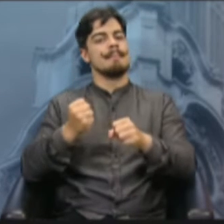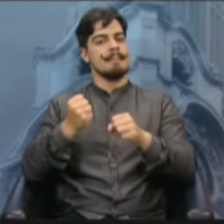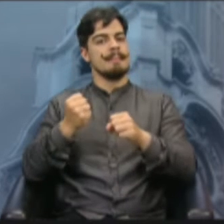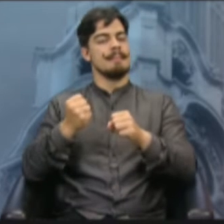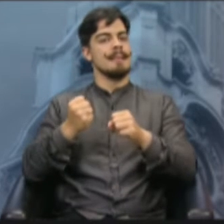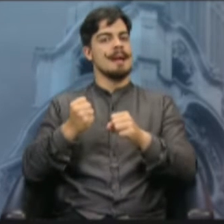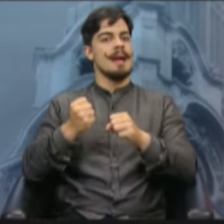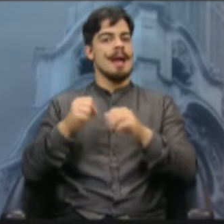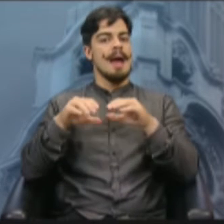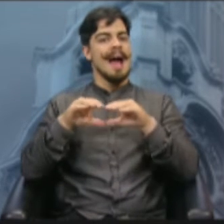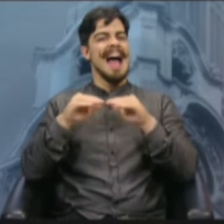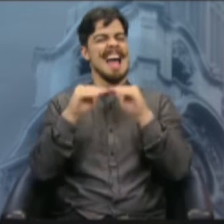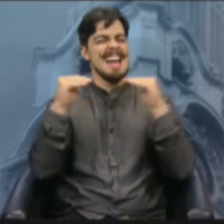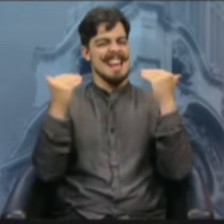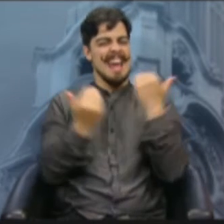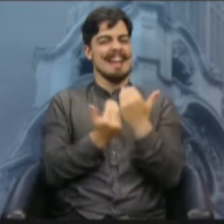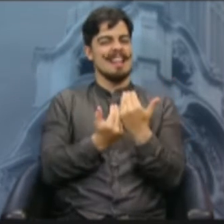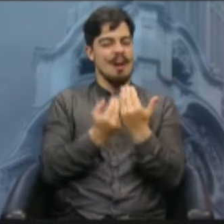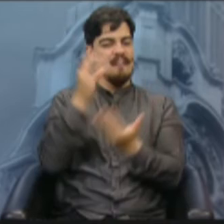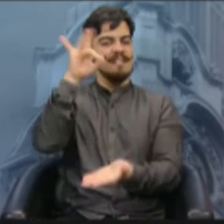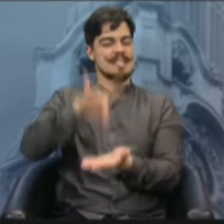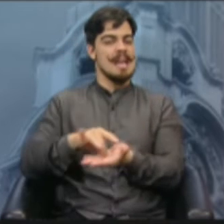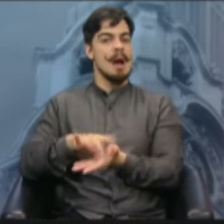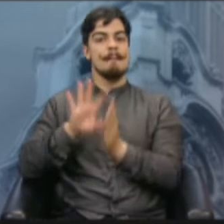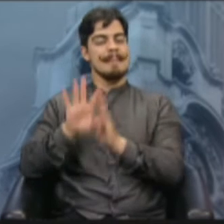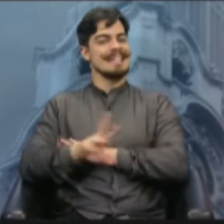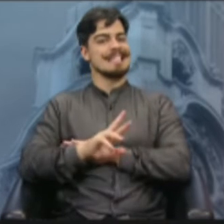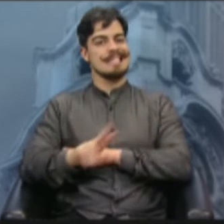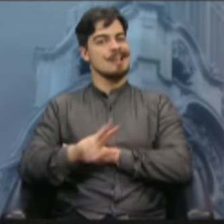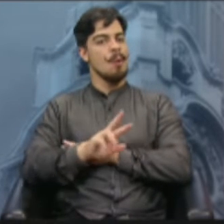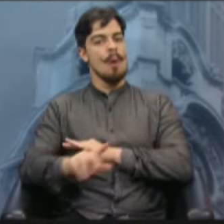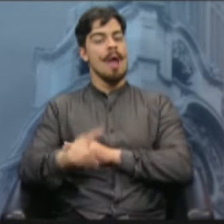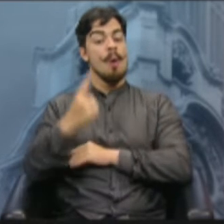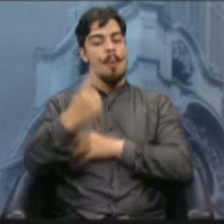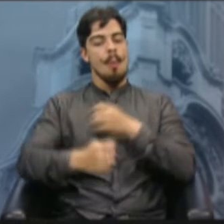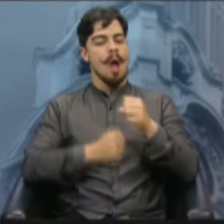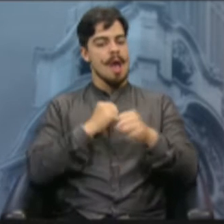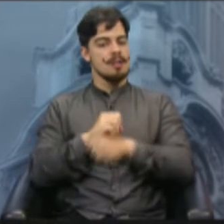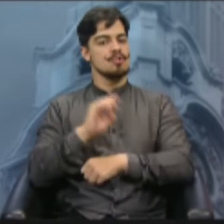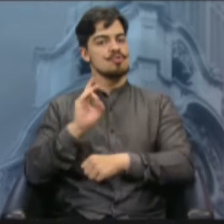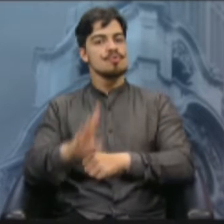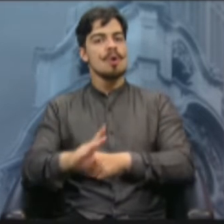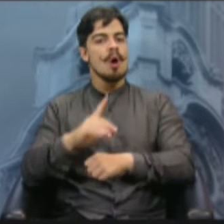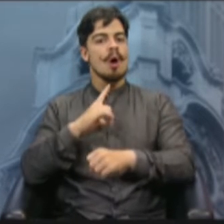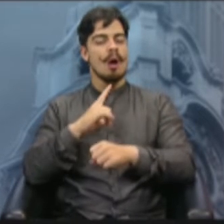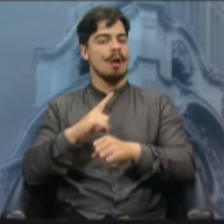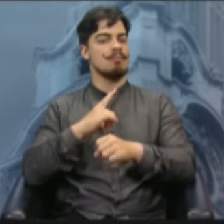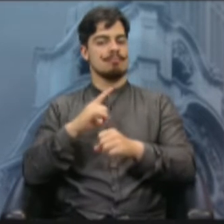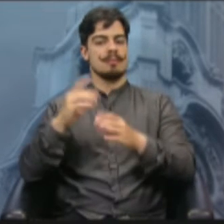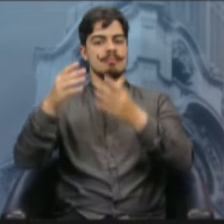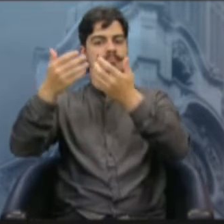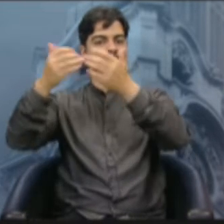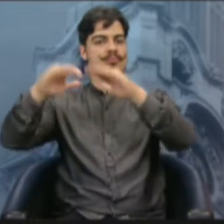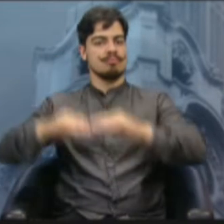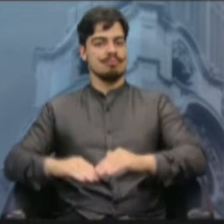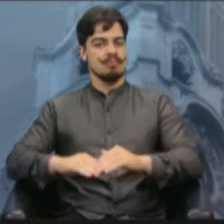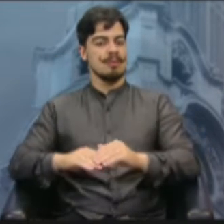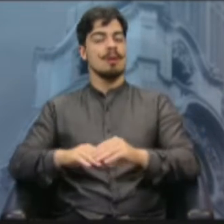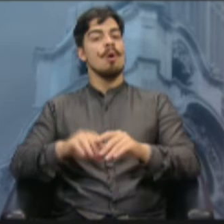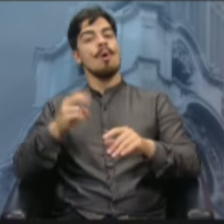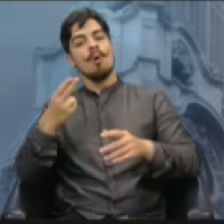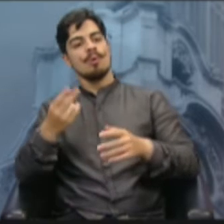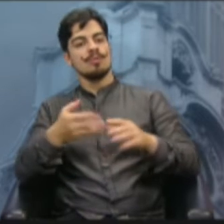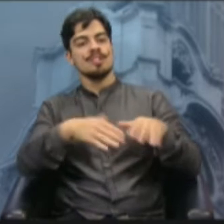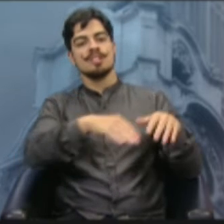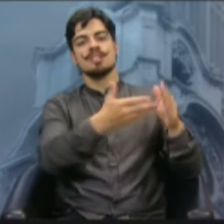com a ameaça, com a demolição colocada o prazo de um ano do Estádio Olímpico Monumental, e nem mesmo com essa ameaça de desapropriação.